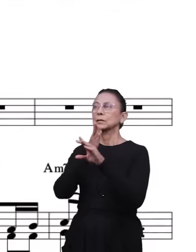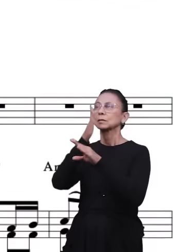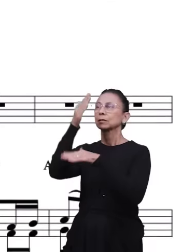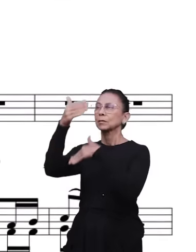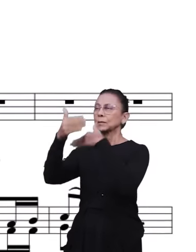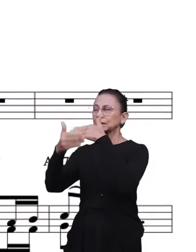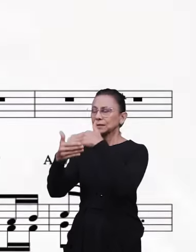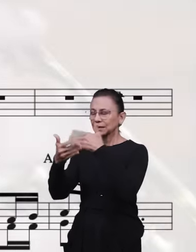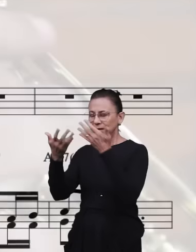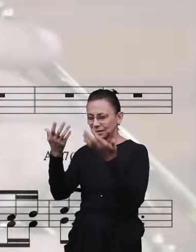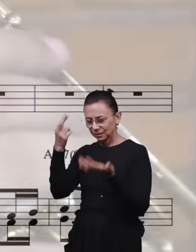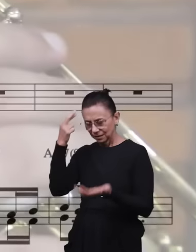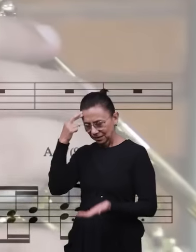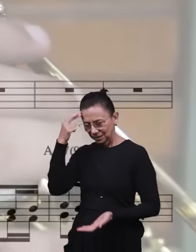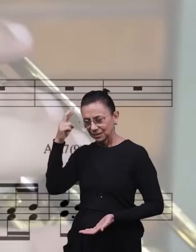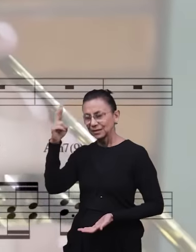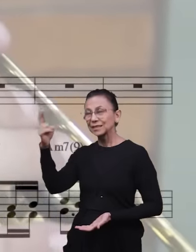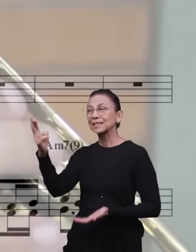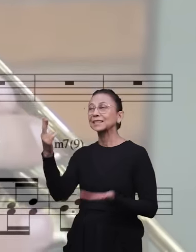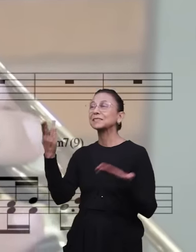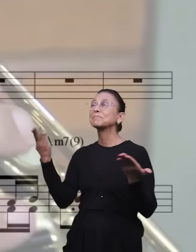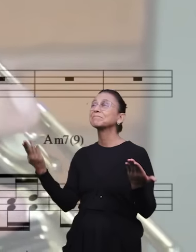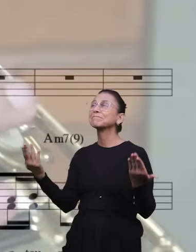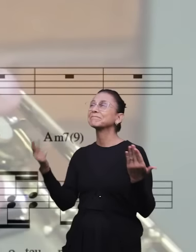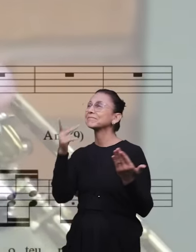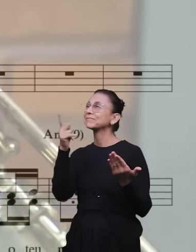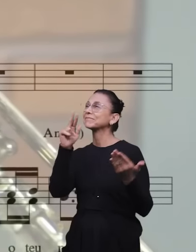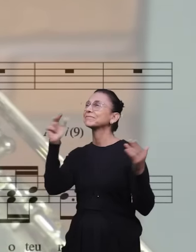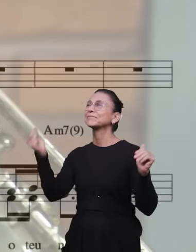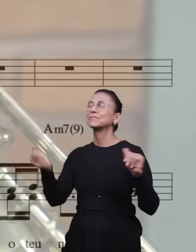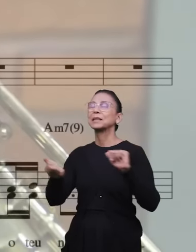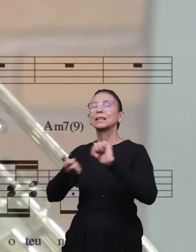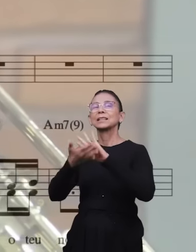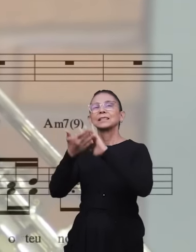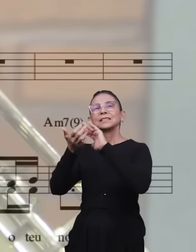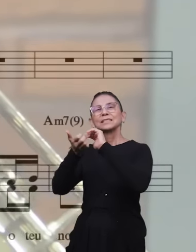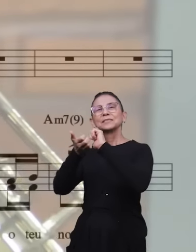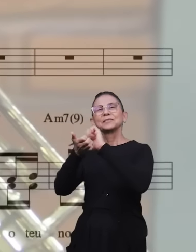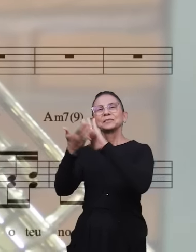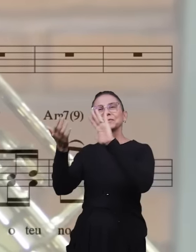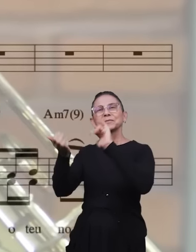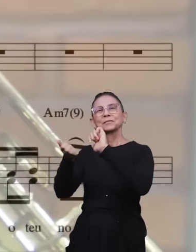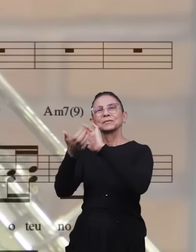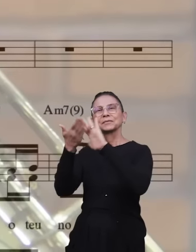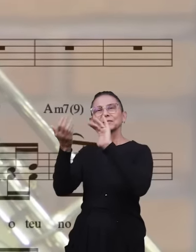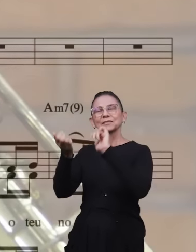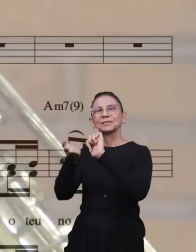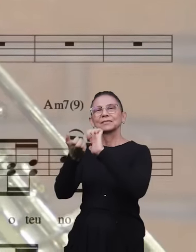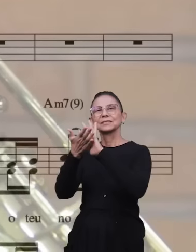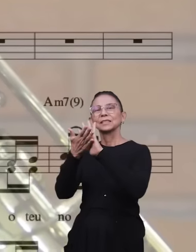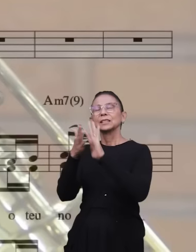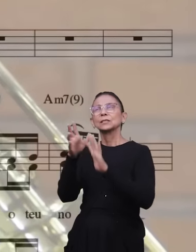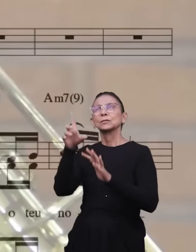Estamos aqui, ó Deus, para louvar o teu nome,